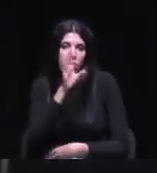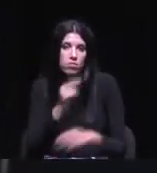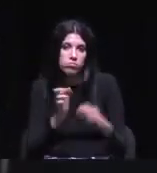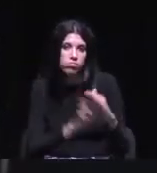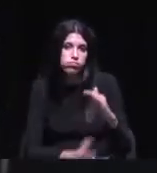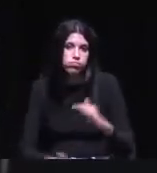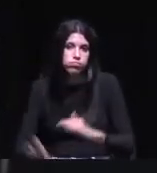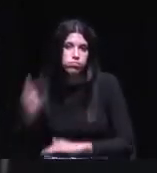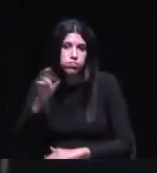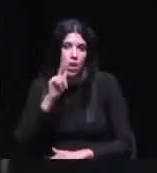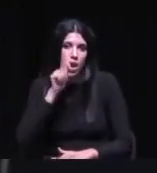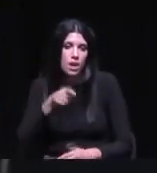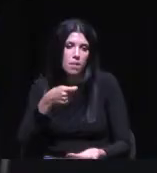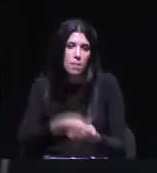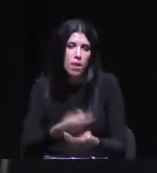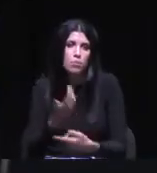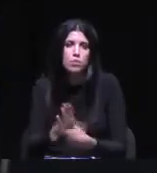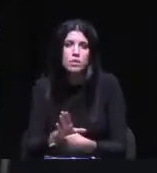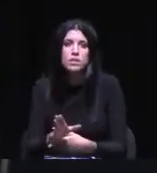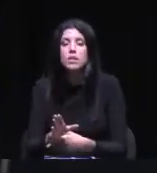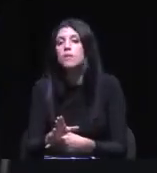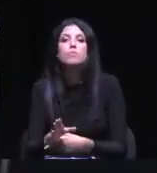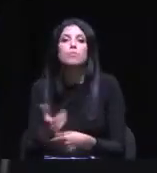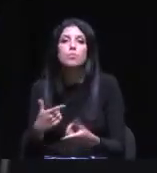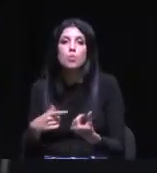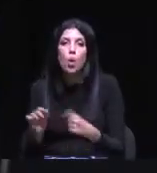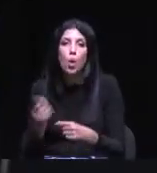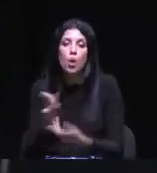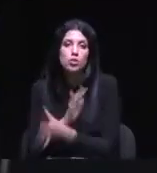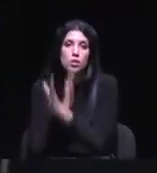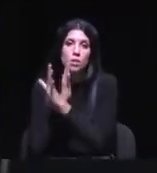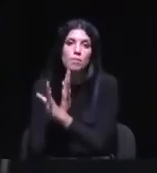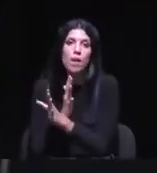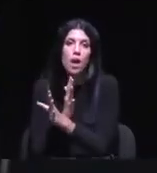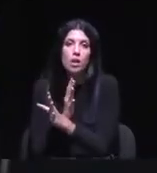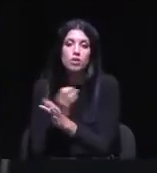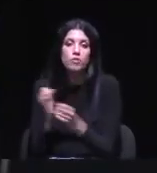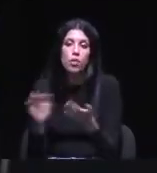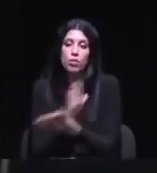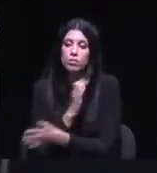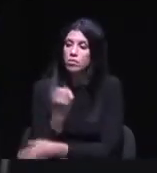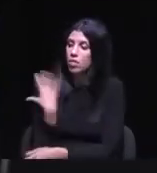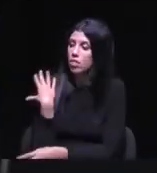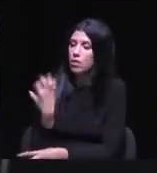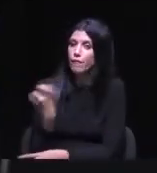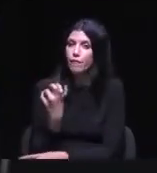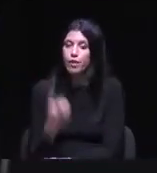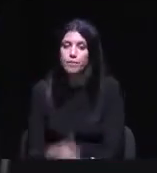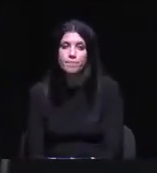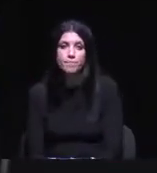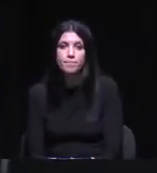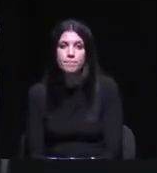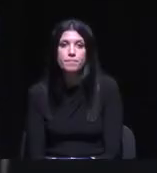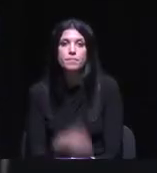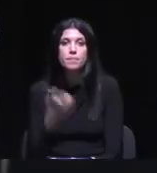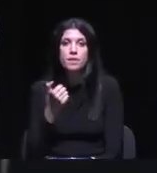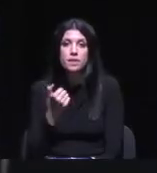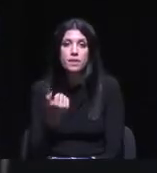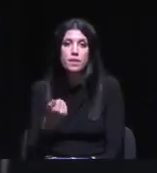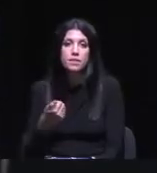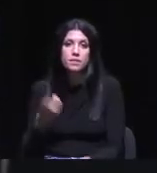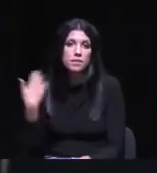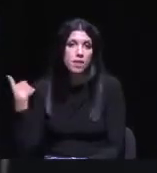especulação imobiliária, como é o caso das retrosarias da Baixa, que foram notícia recentemente. Das 15 que